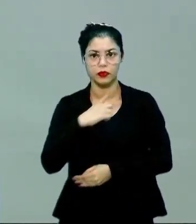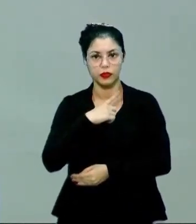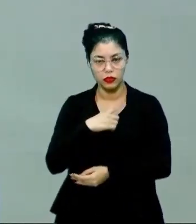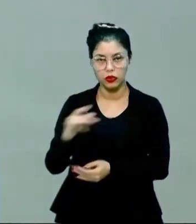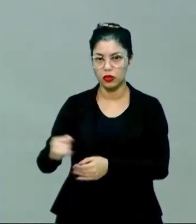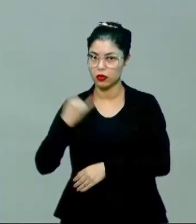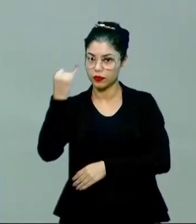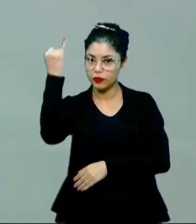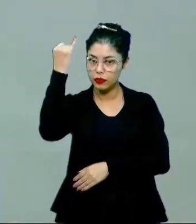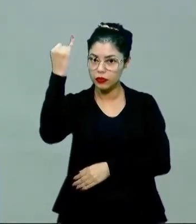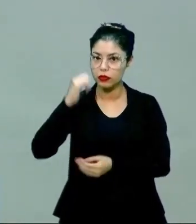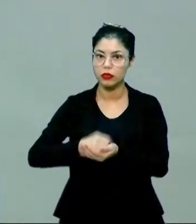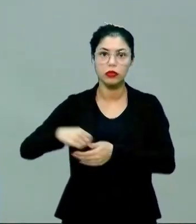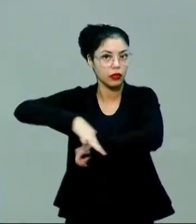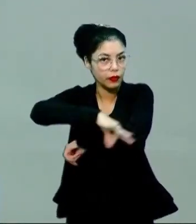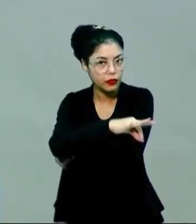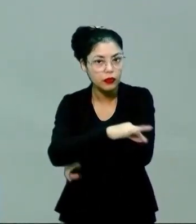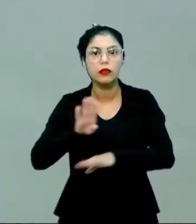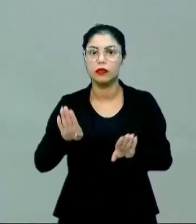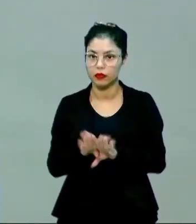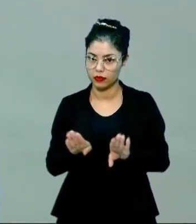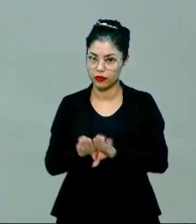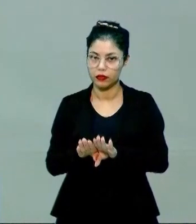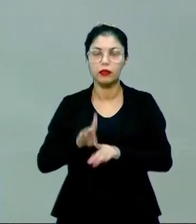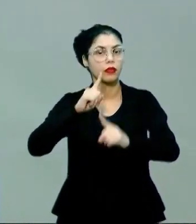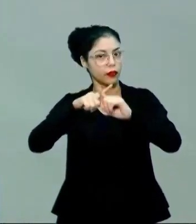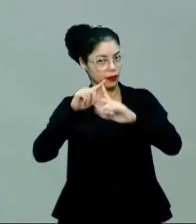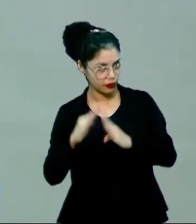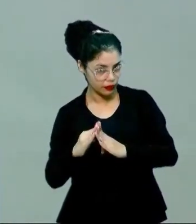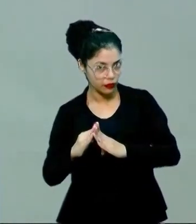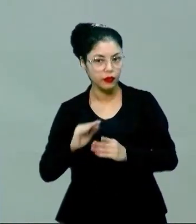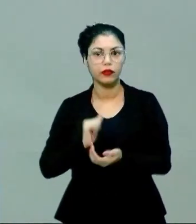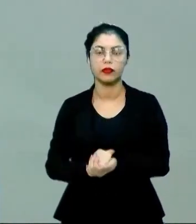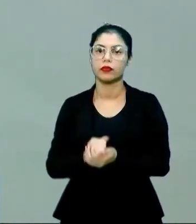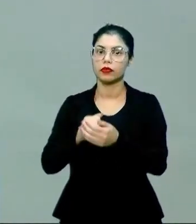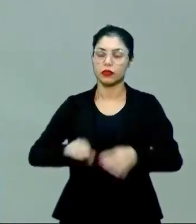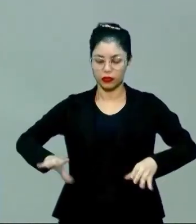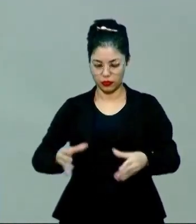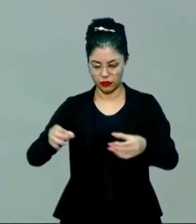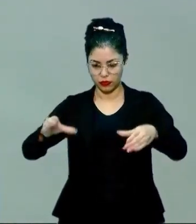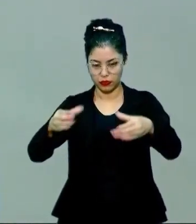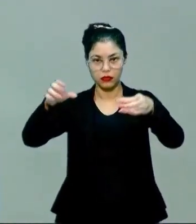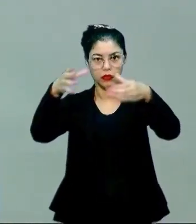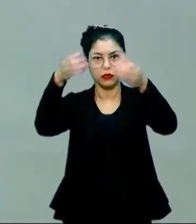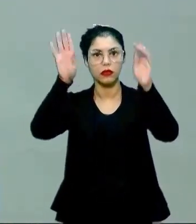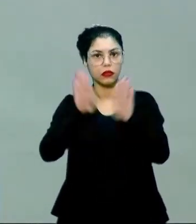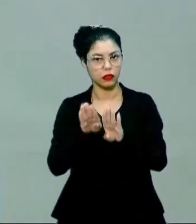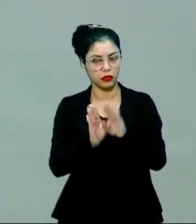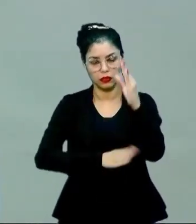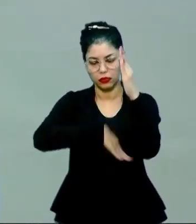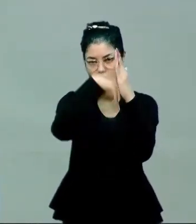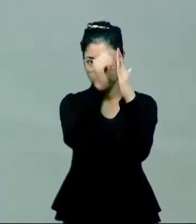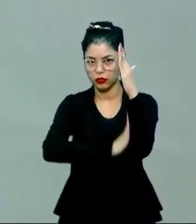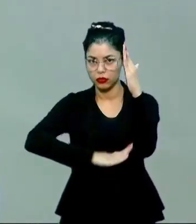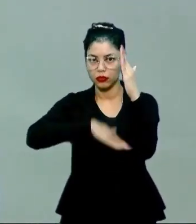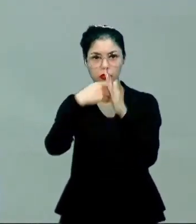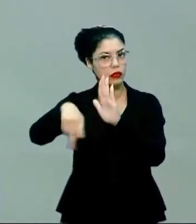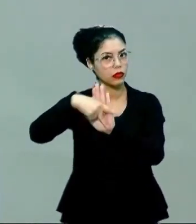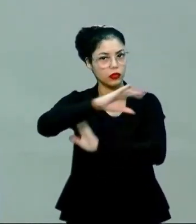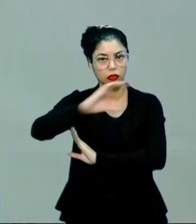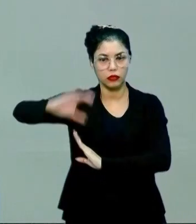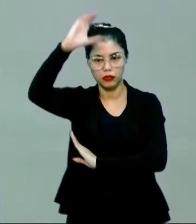barroco principalmente na arquitetura e das igrejas, em esculturas, e a pintura de dentro das igrejas,